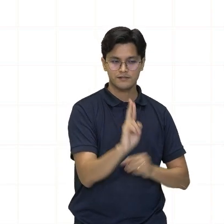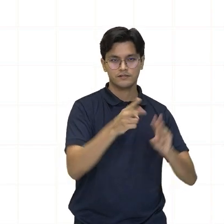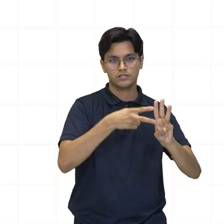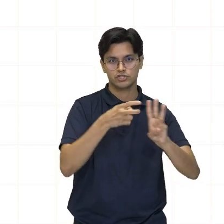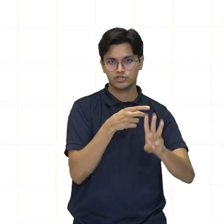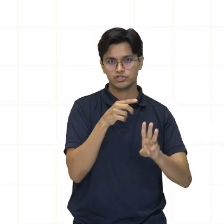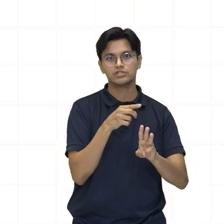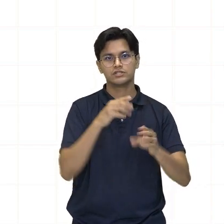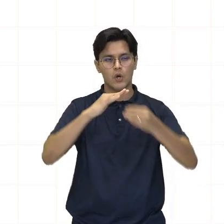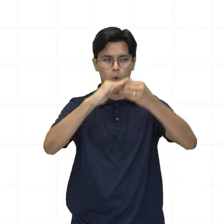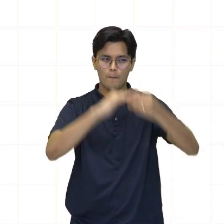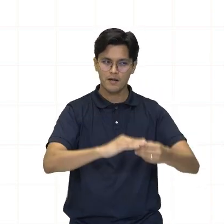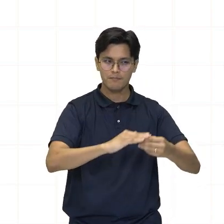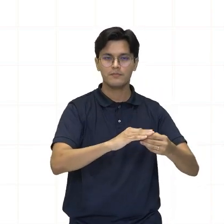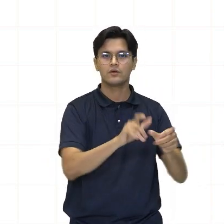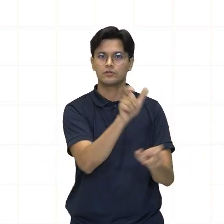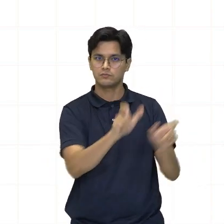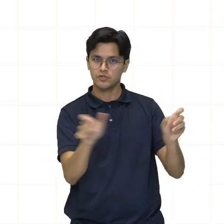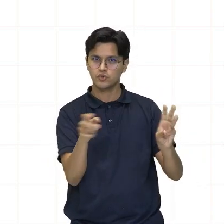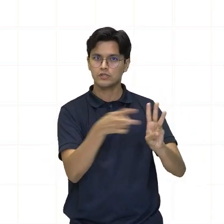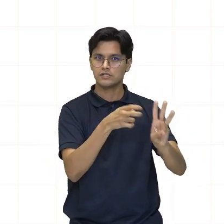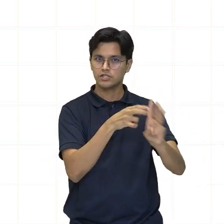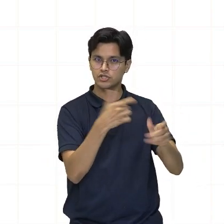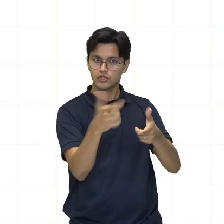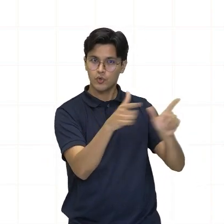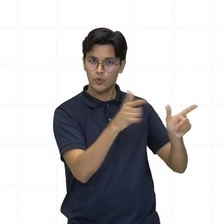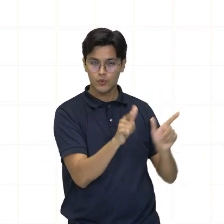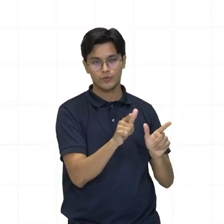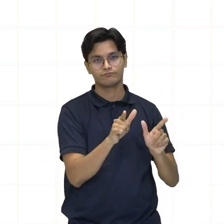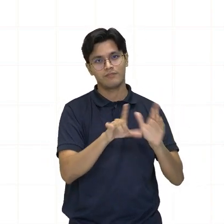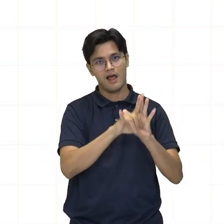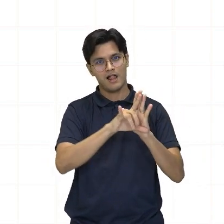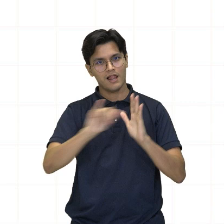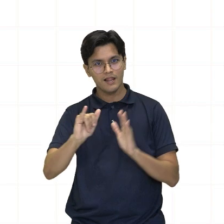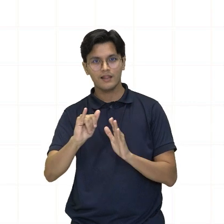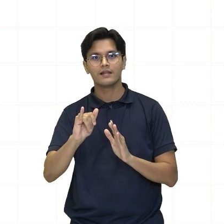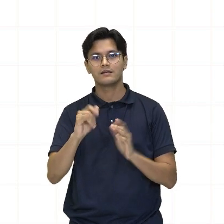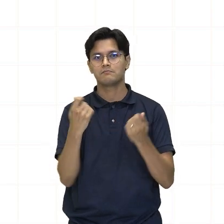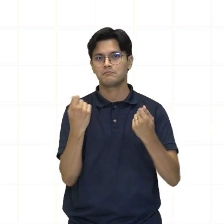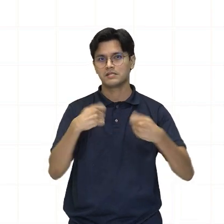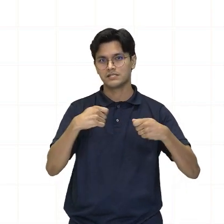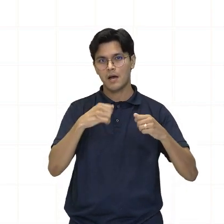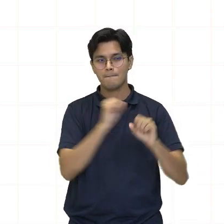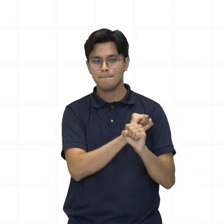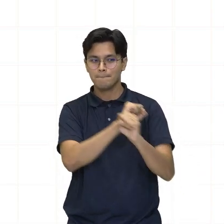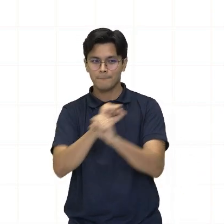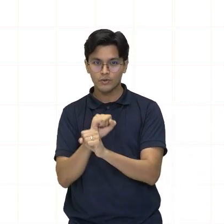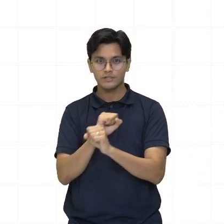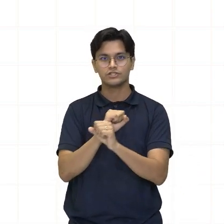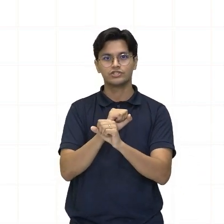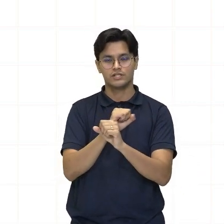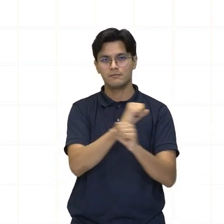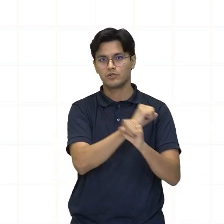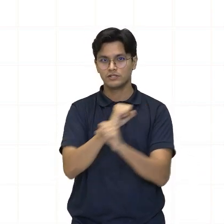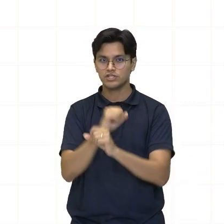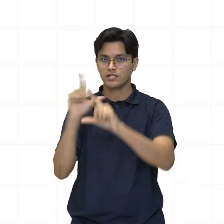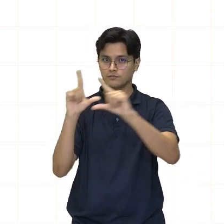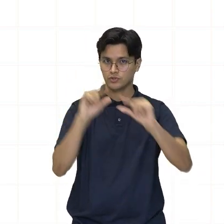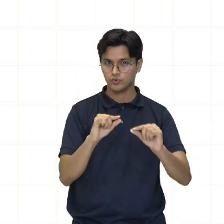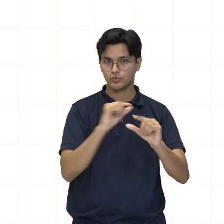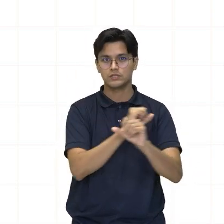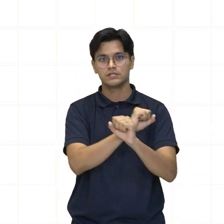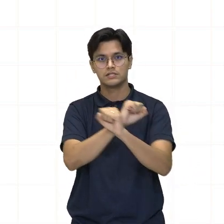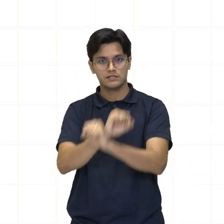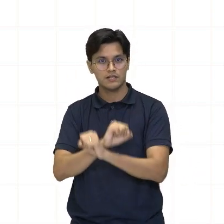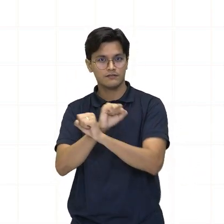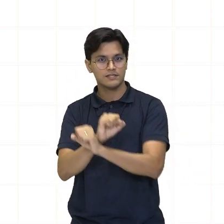nativos. A lei, ela, em vez de proteger, ela acabou ampliando ainda mais a sua escravização. As ações brutais dos